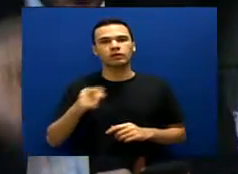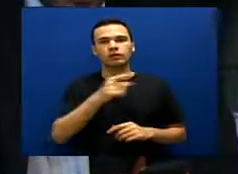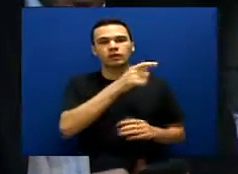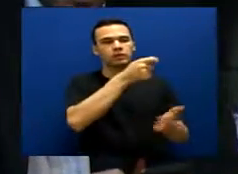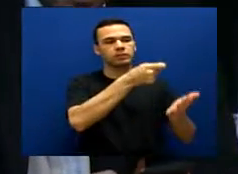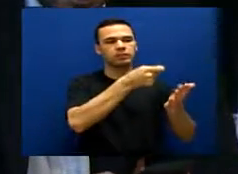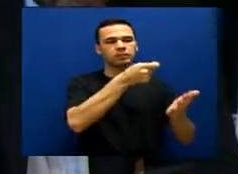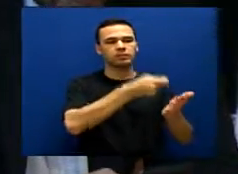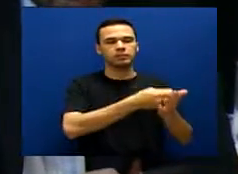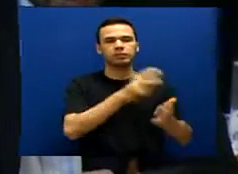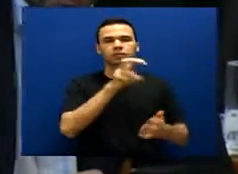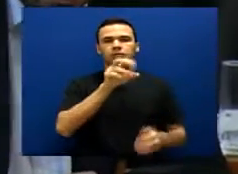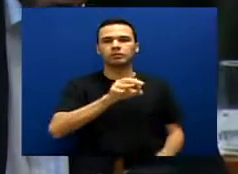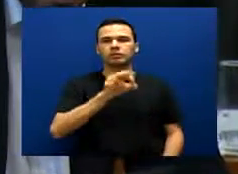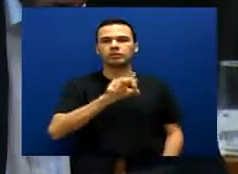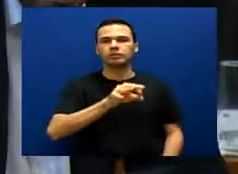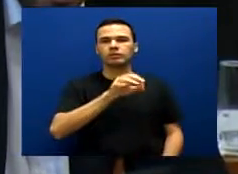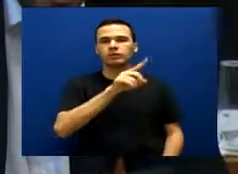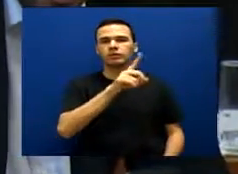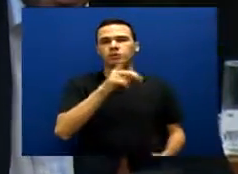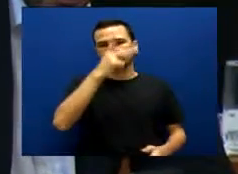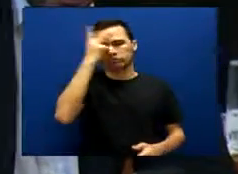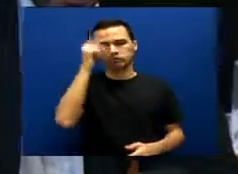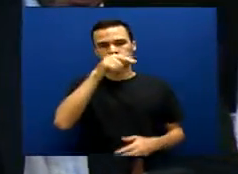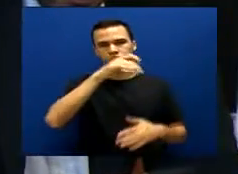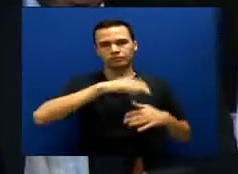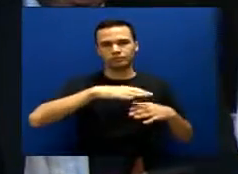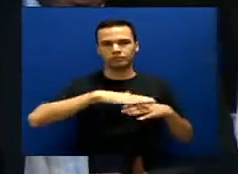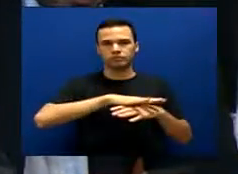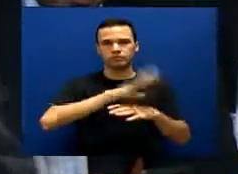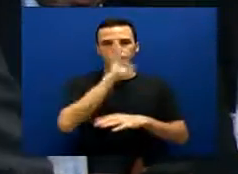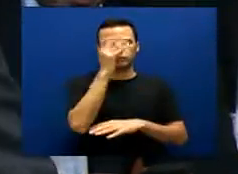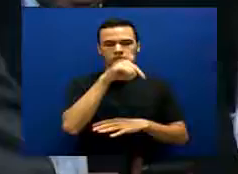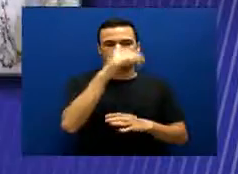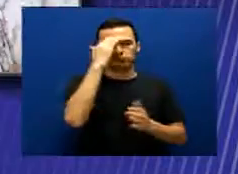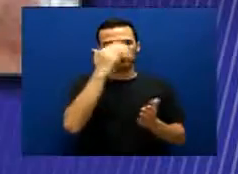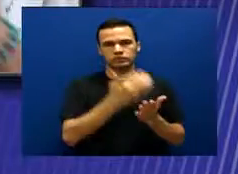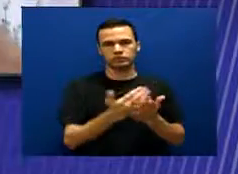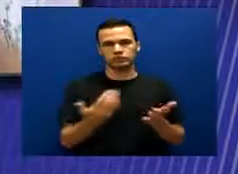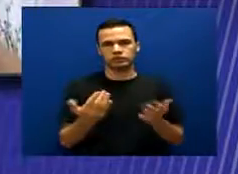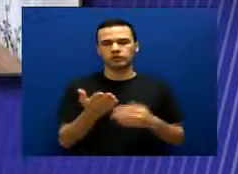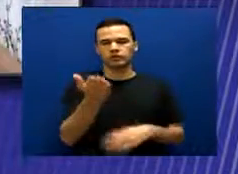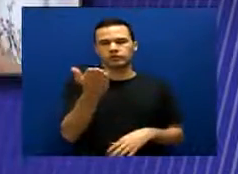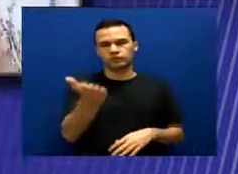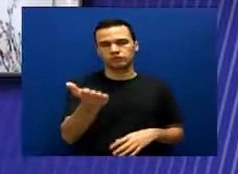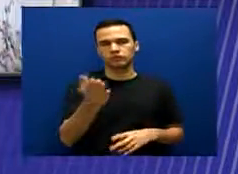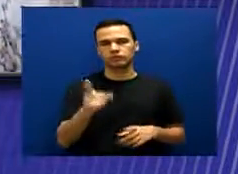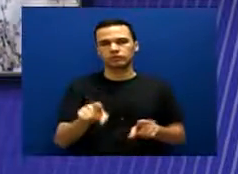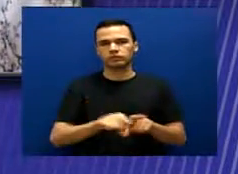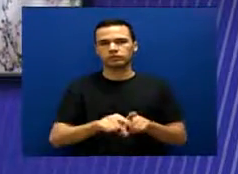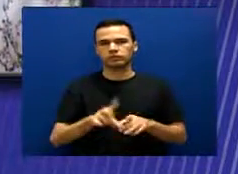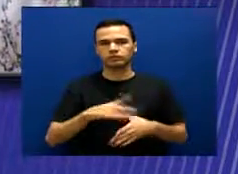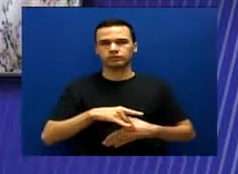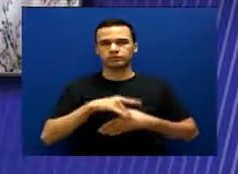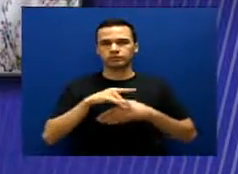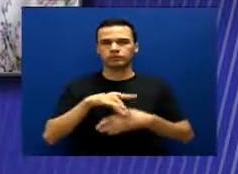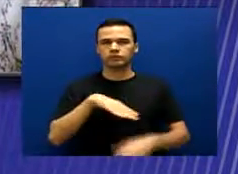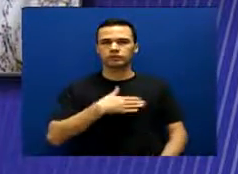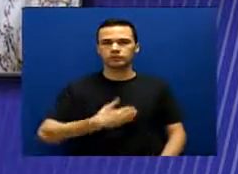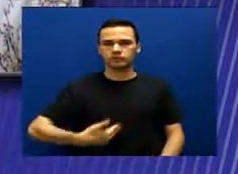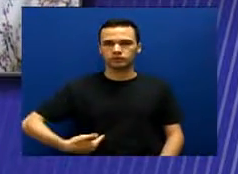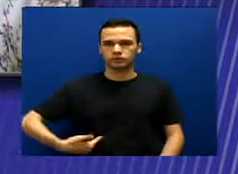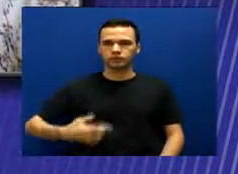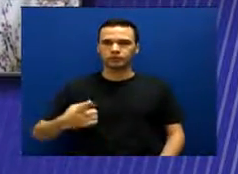que foi descontado 5% quando a pessoa cumpriu essa lei. E até o senhor, né, como líder do governo, acho que